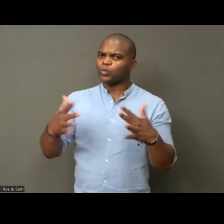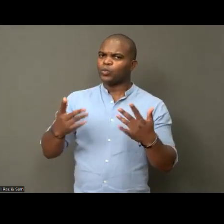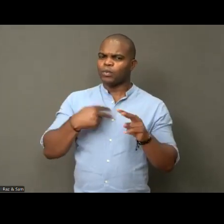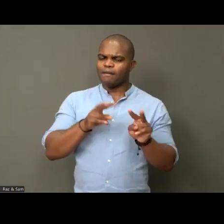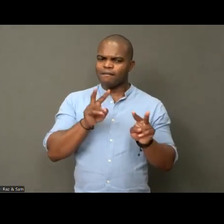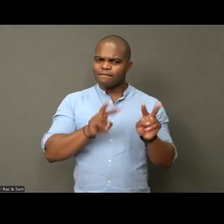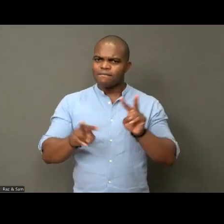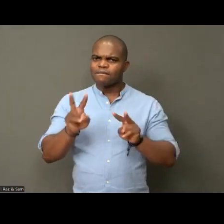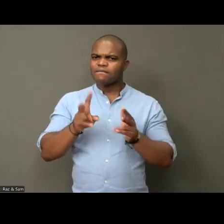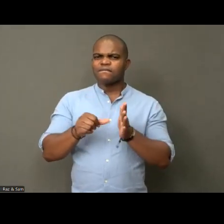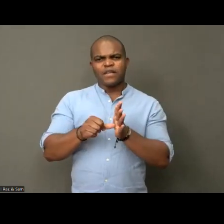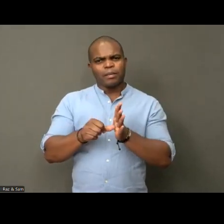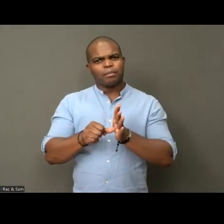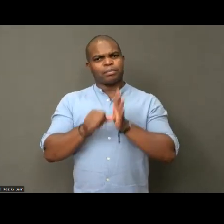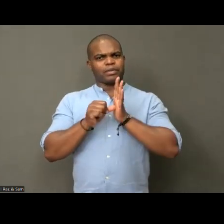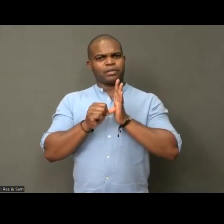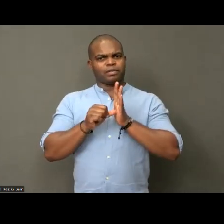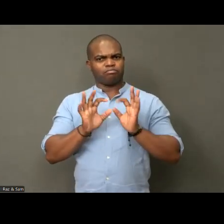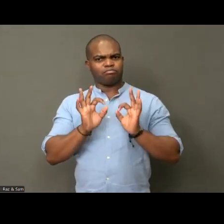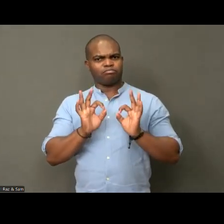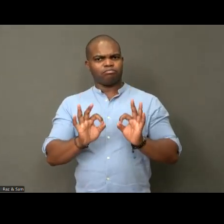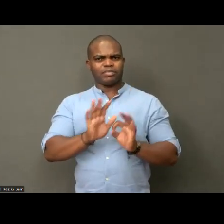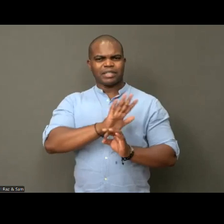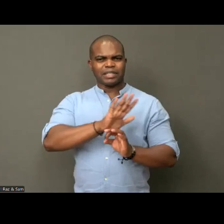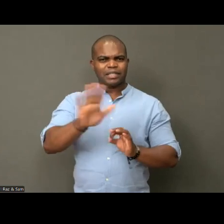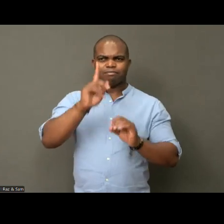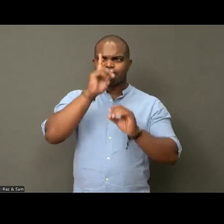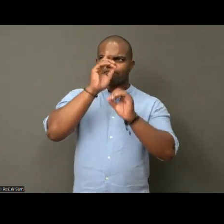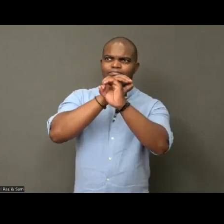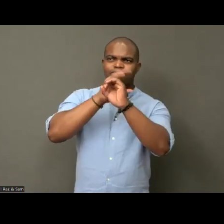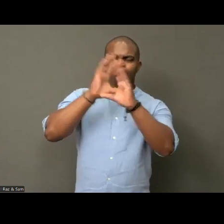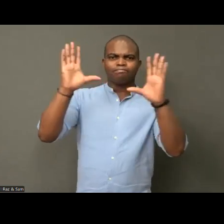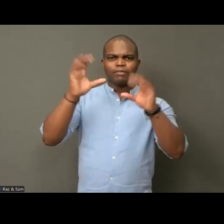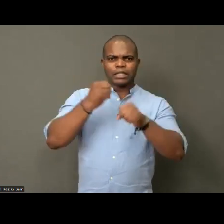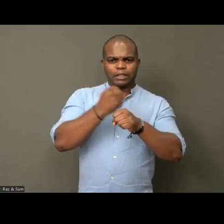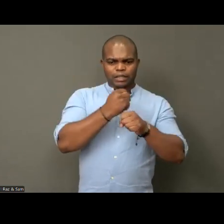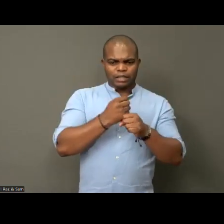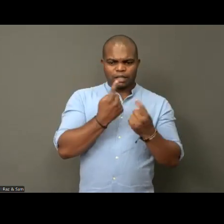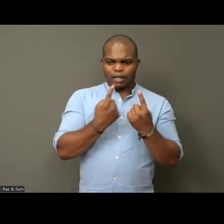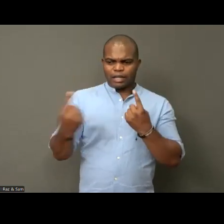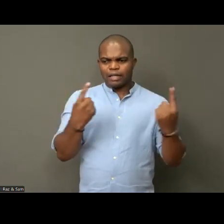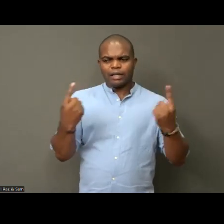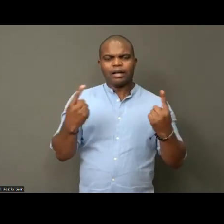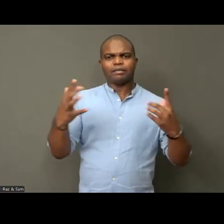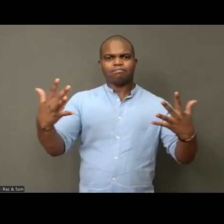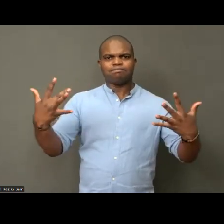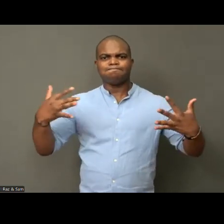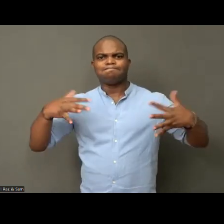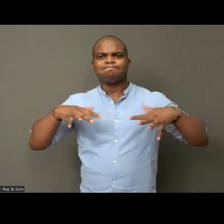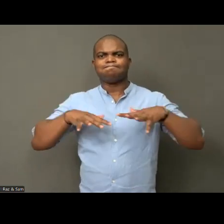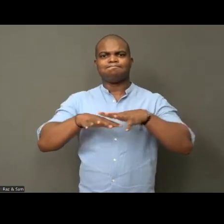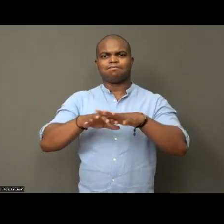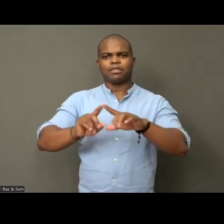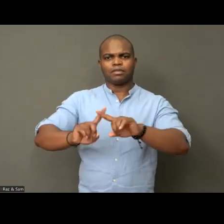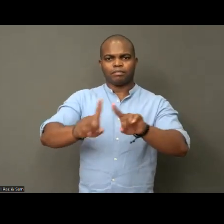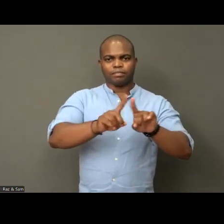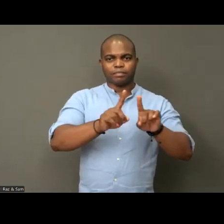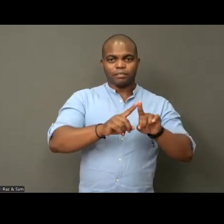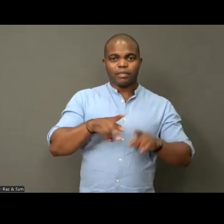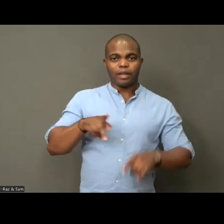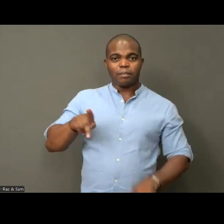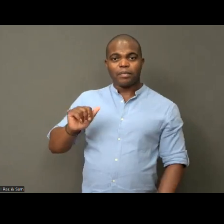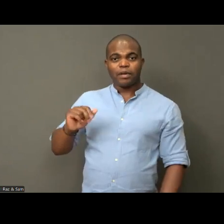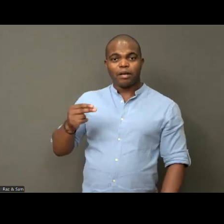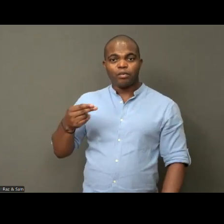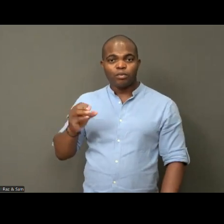visão integrada para eliminar as doenças transmissíveis com a ajuda da PAHO e outros líderes de países,